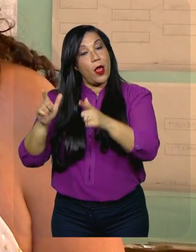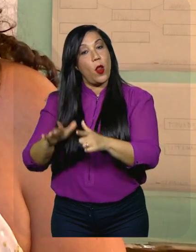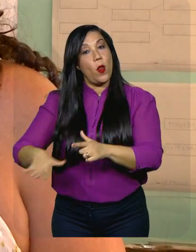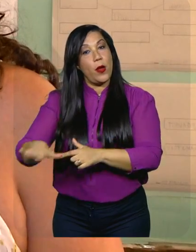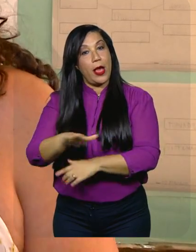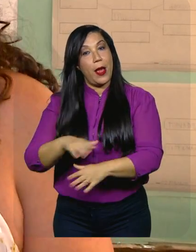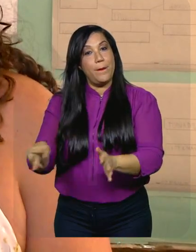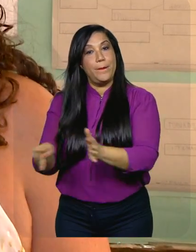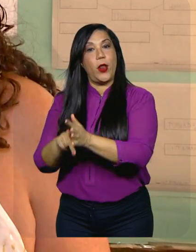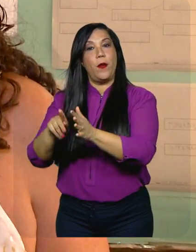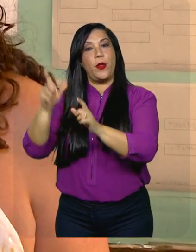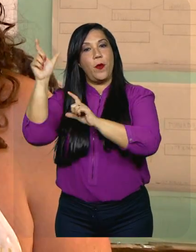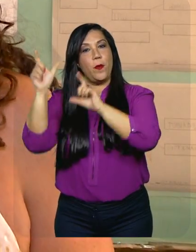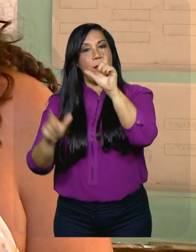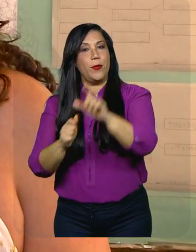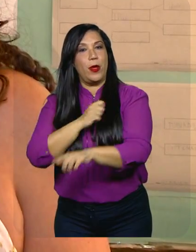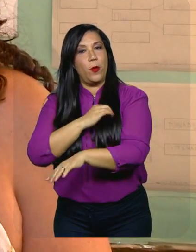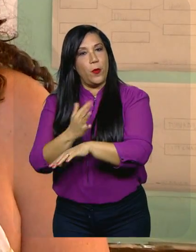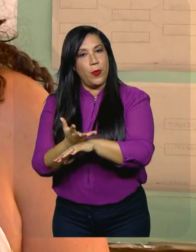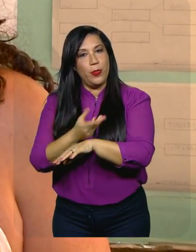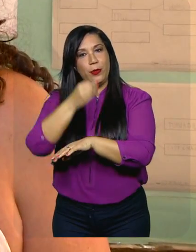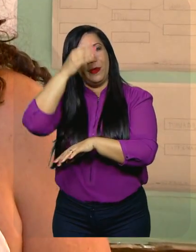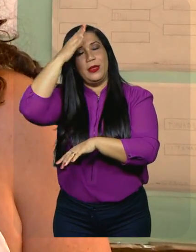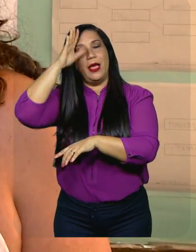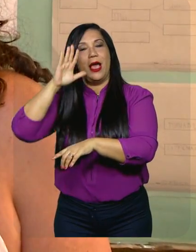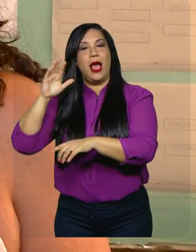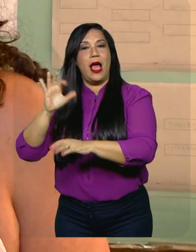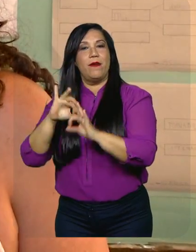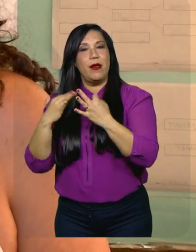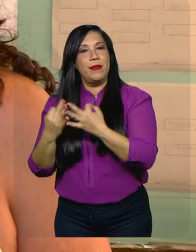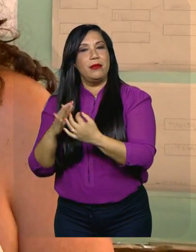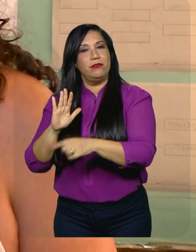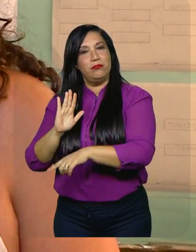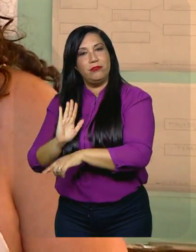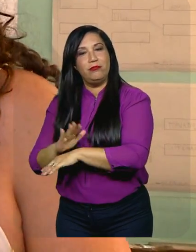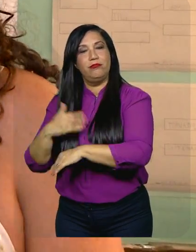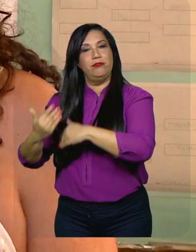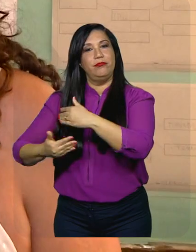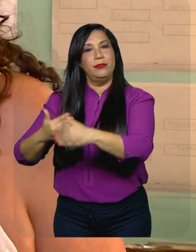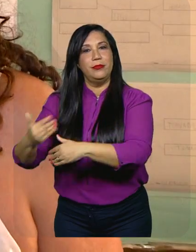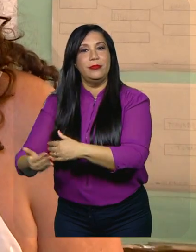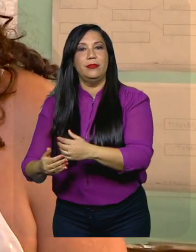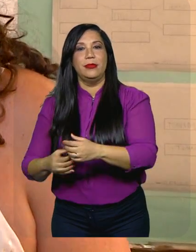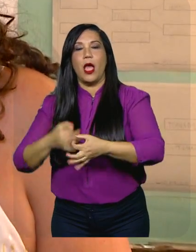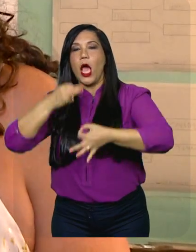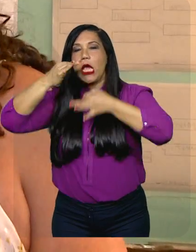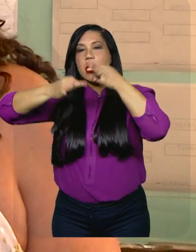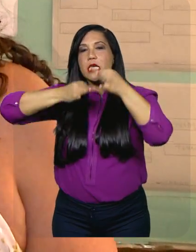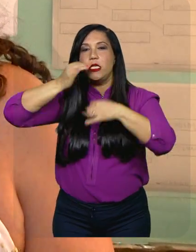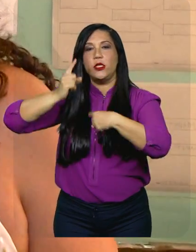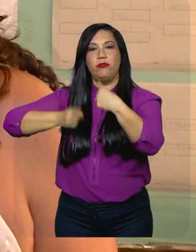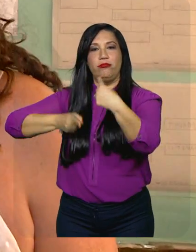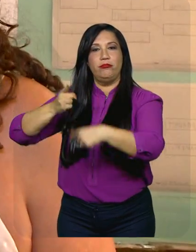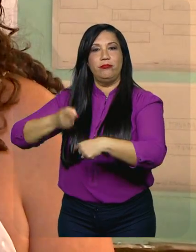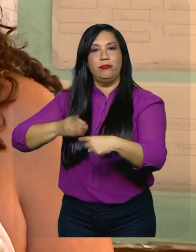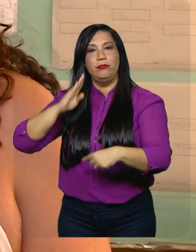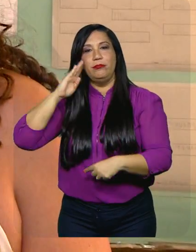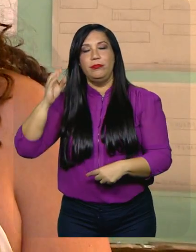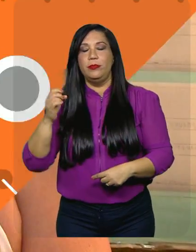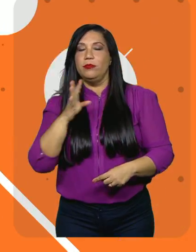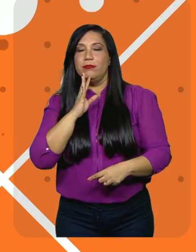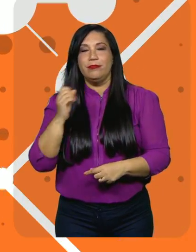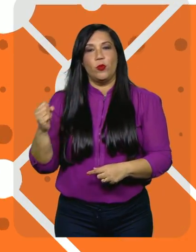ambiente, a acolher, a família a acolher esse tipo de pensamento, essa criticidade, essa busca do